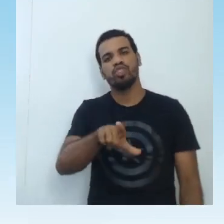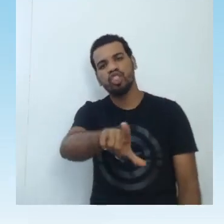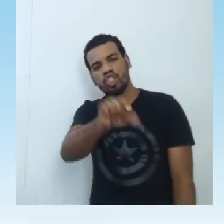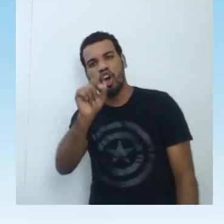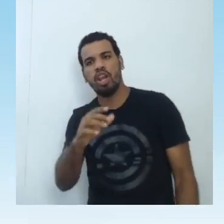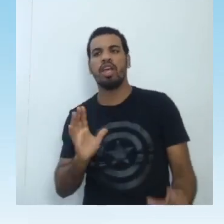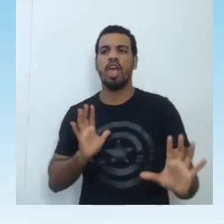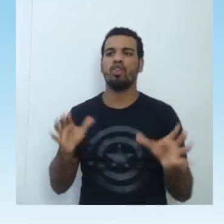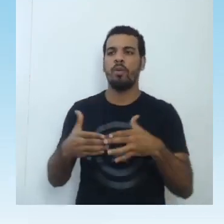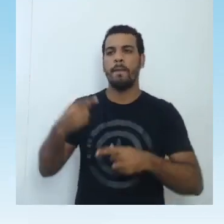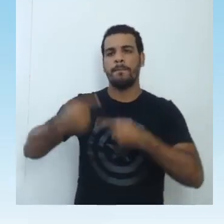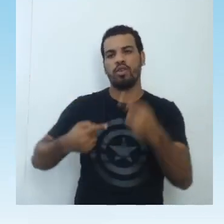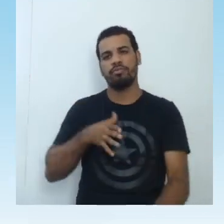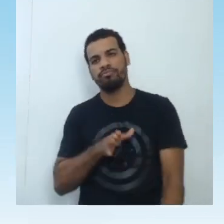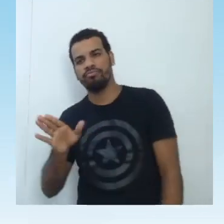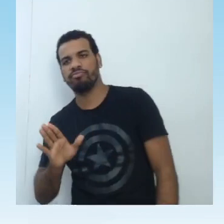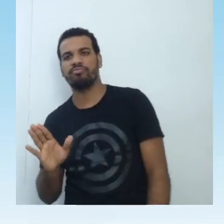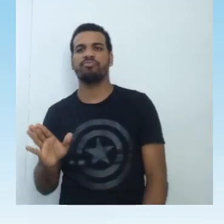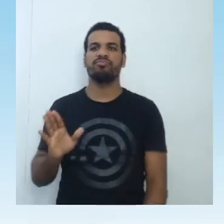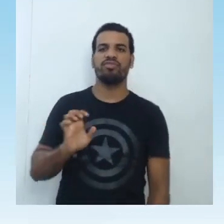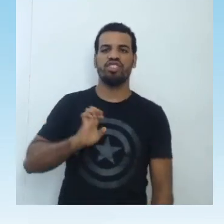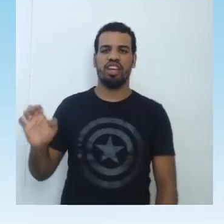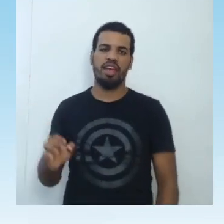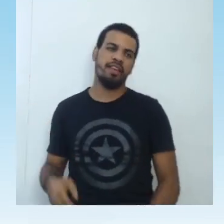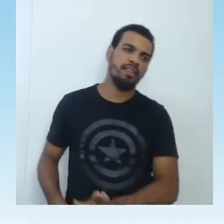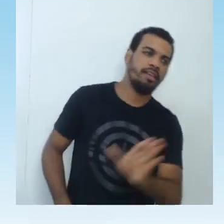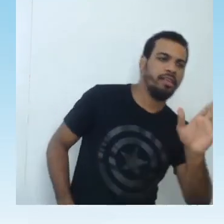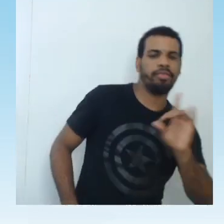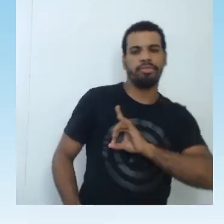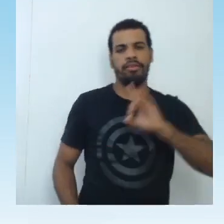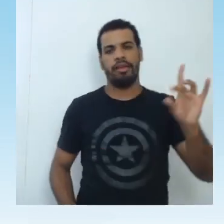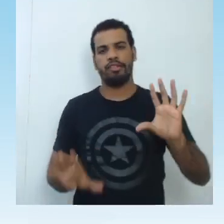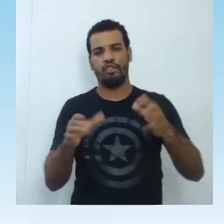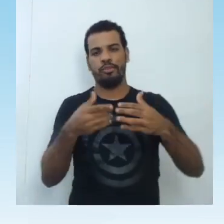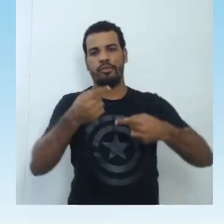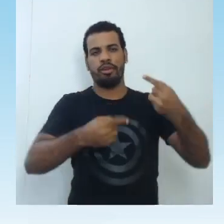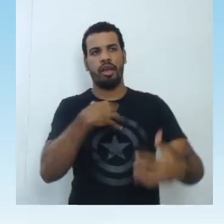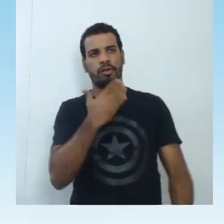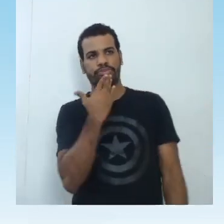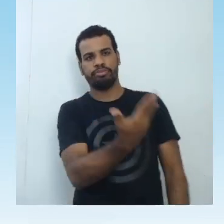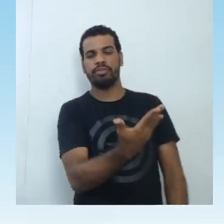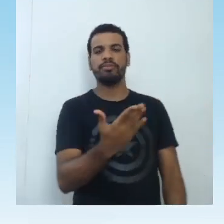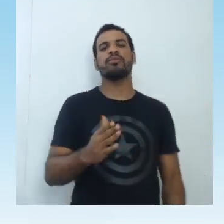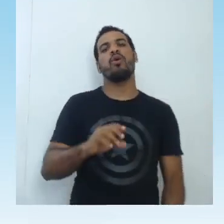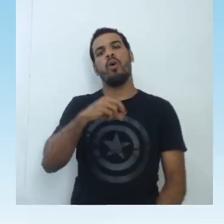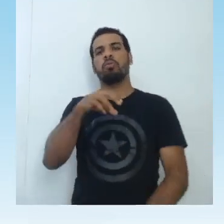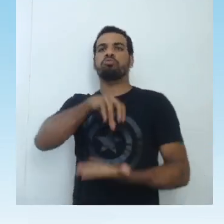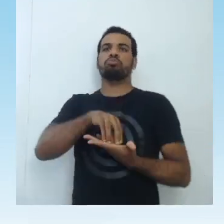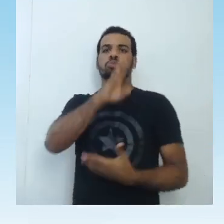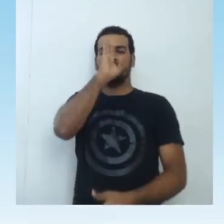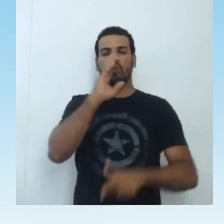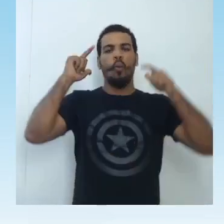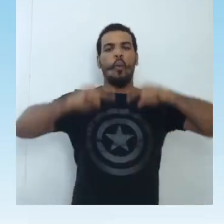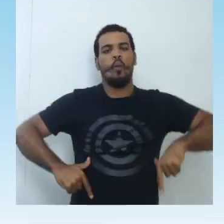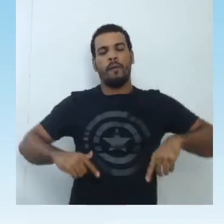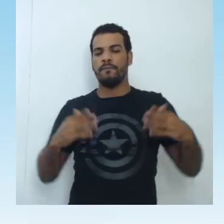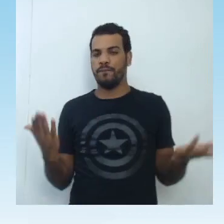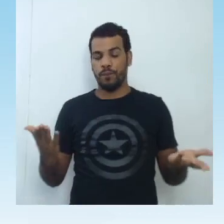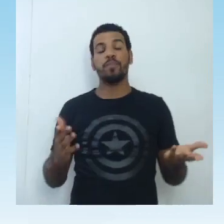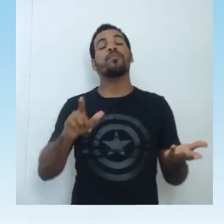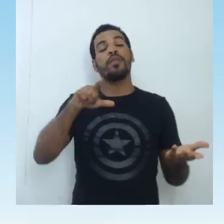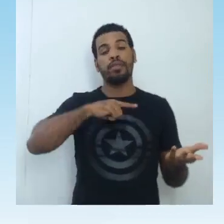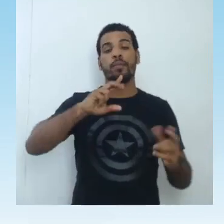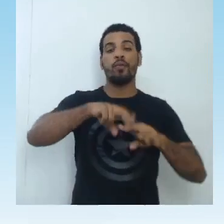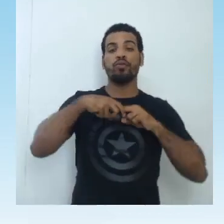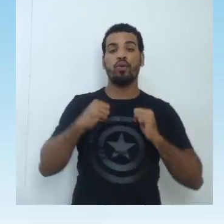ao centro, não é? Mas existe aí uma influência à ação dos indivíduos, às nossas ações, tá certo?